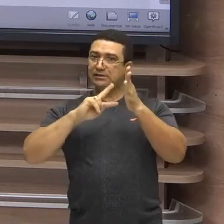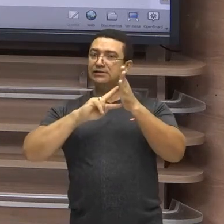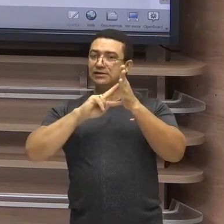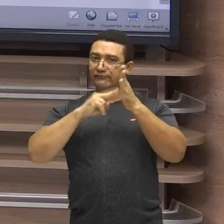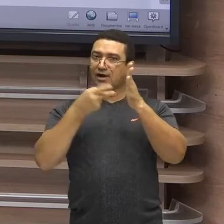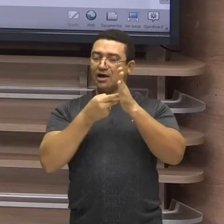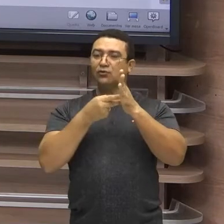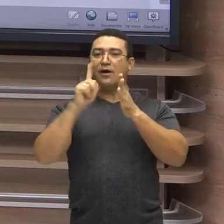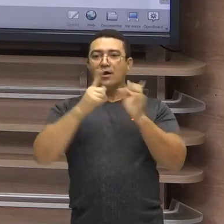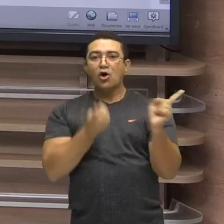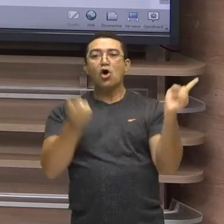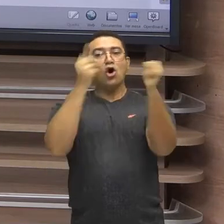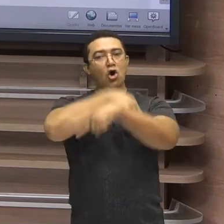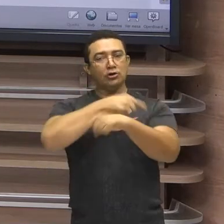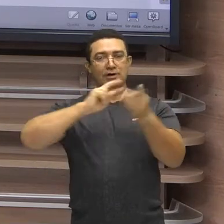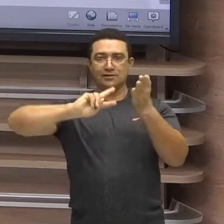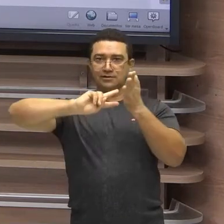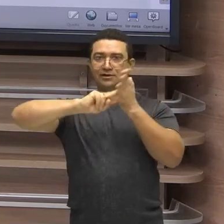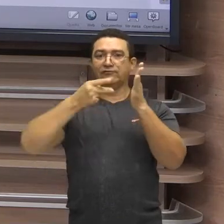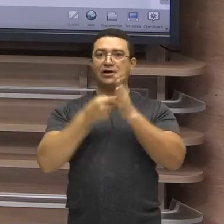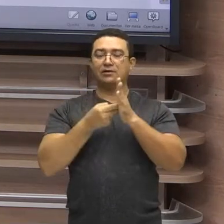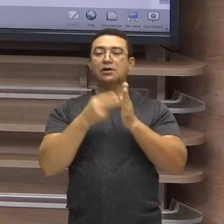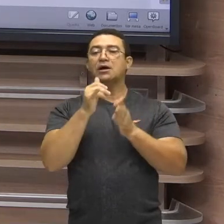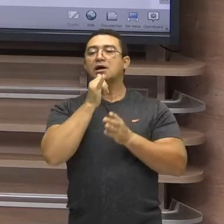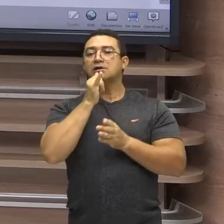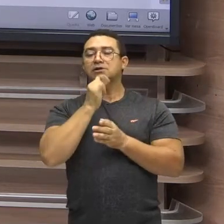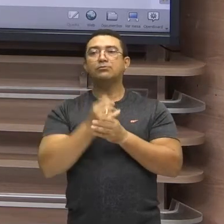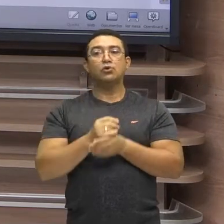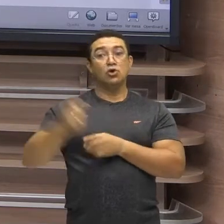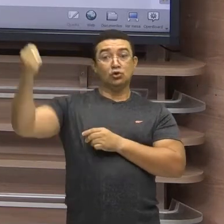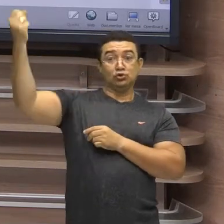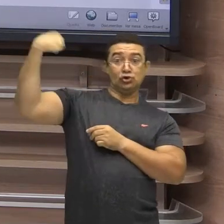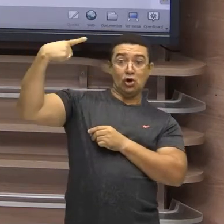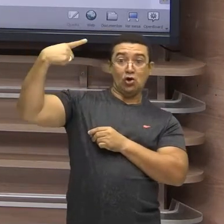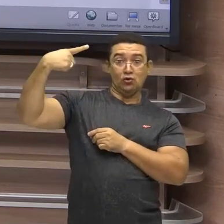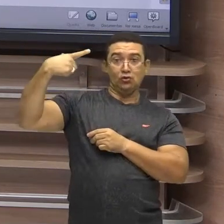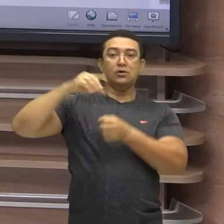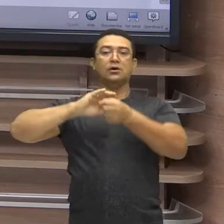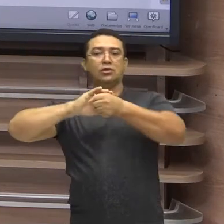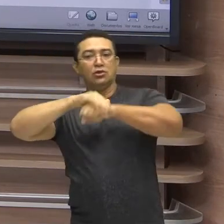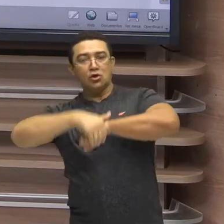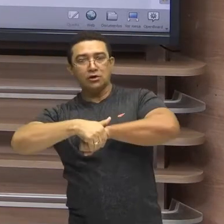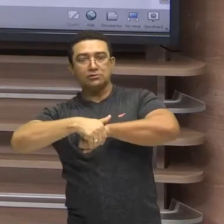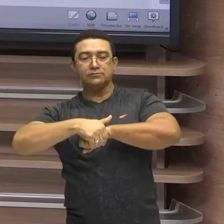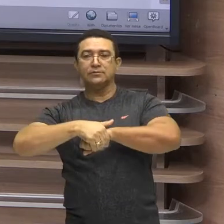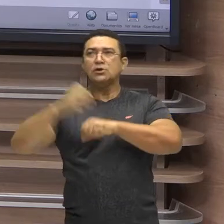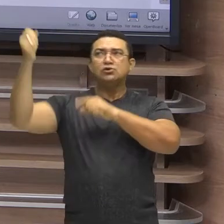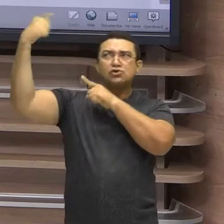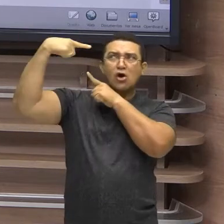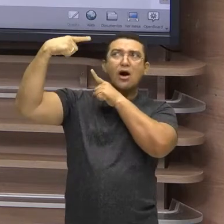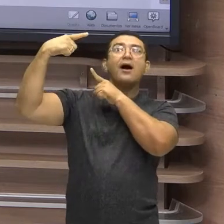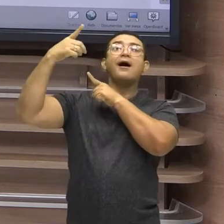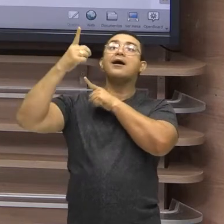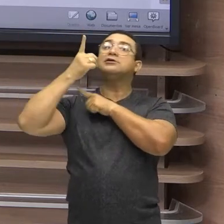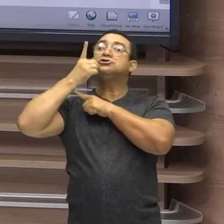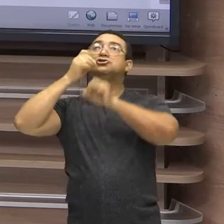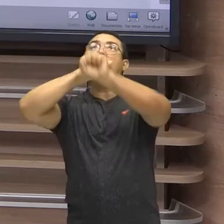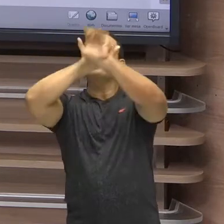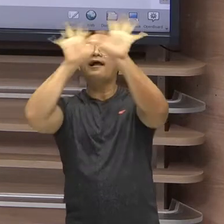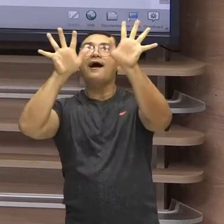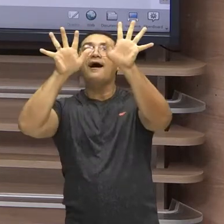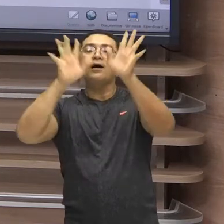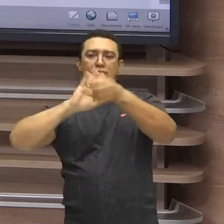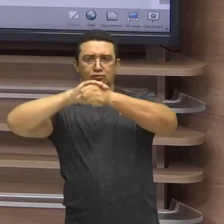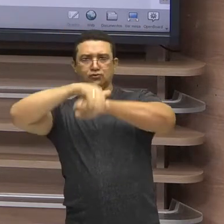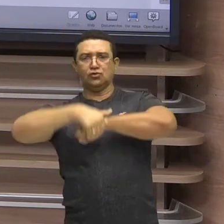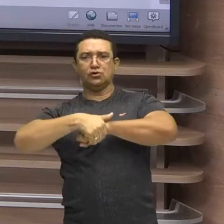que é o sol e noite, né? Não está dizendo dia e noite, mas por trás